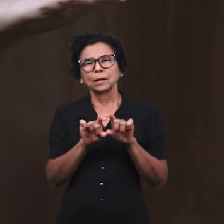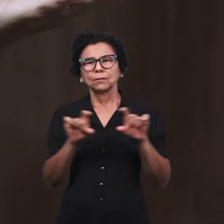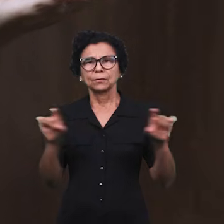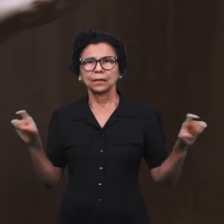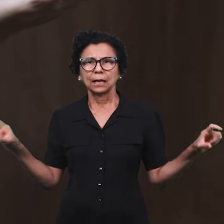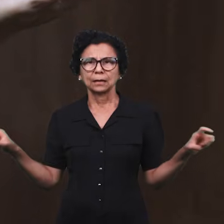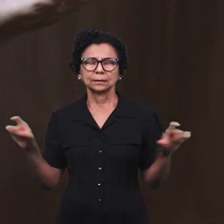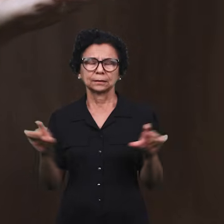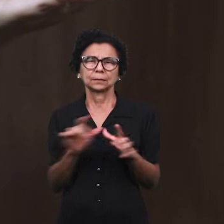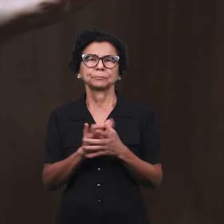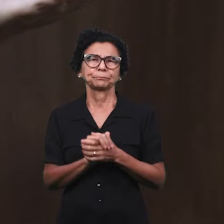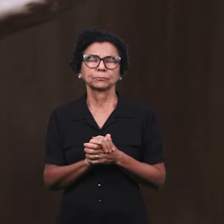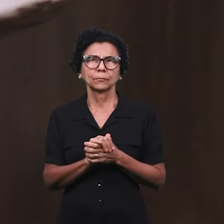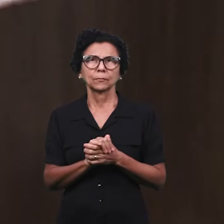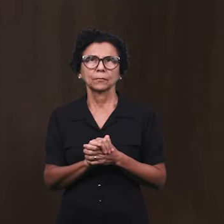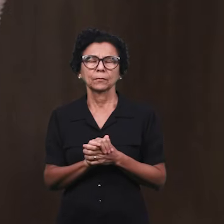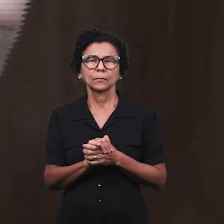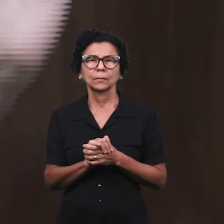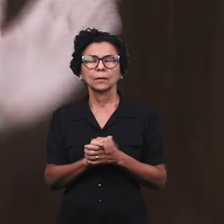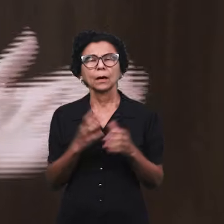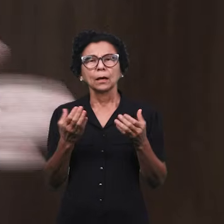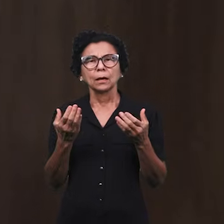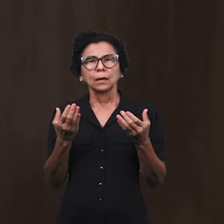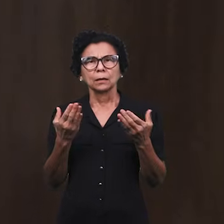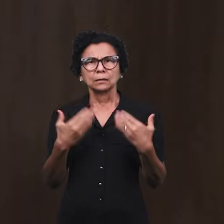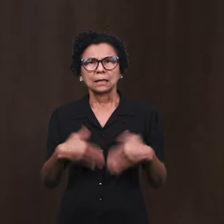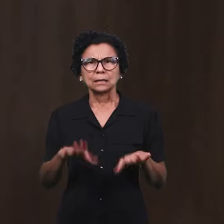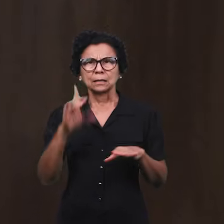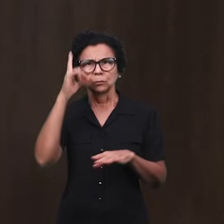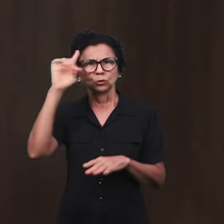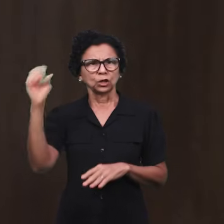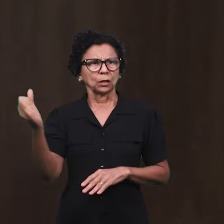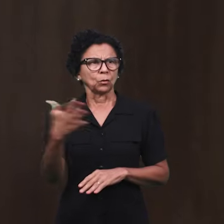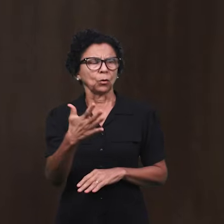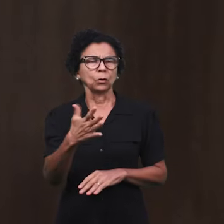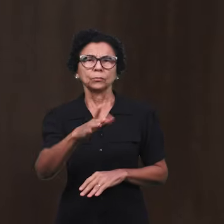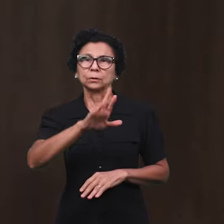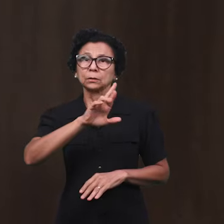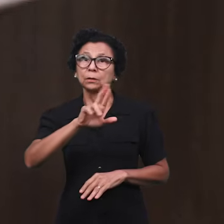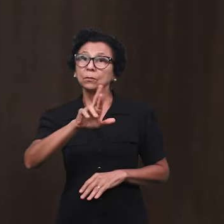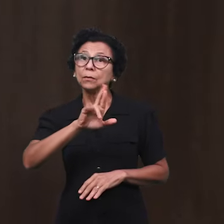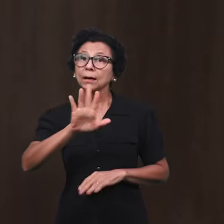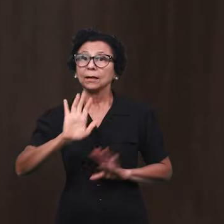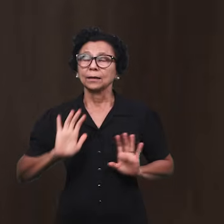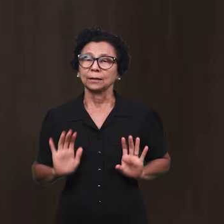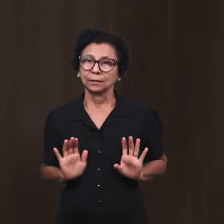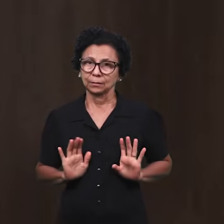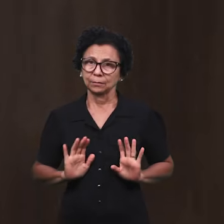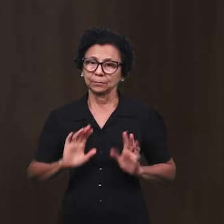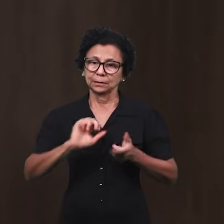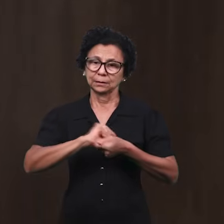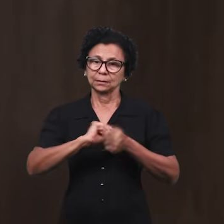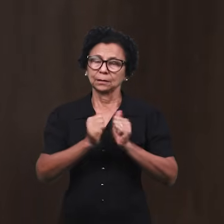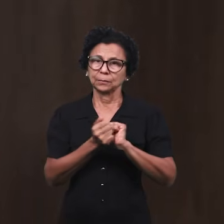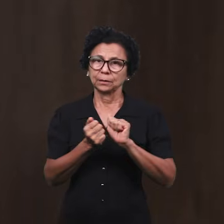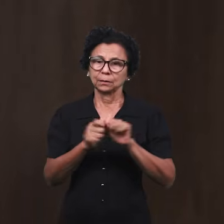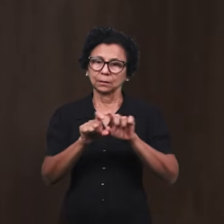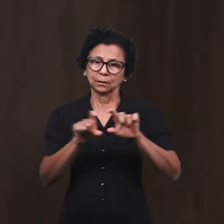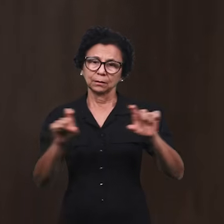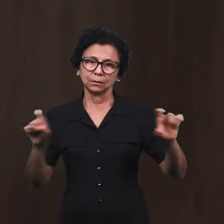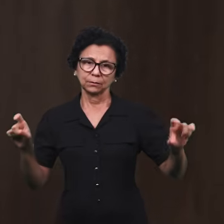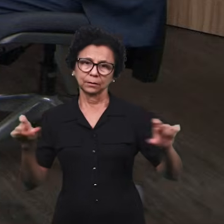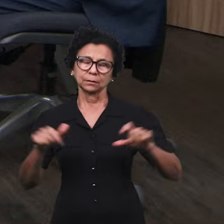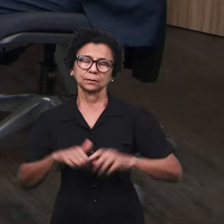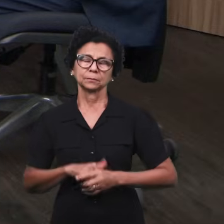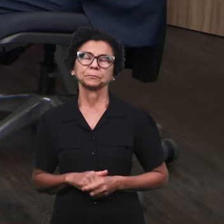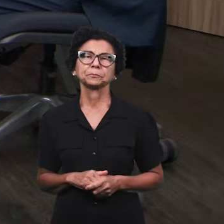dia, uma nova oportunidade, o Senhor Jesus. Então, a gente faz essas adaptações, lógico, de acordo também com o nosso público e aonde nós estamos